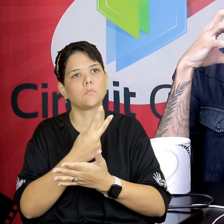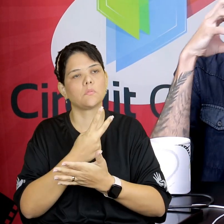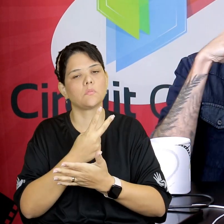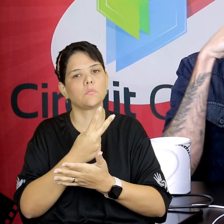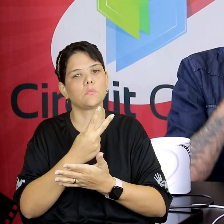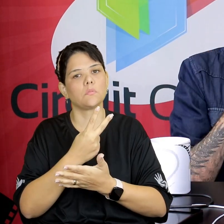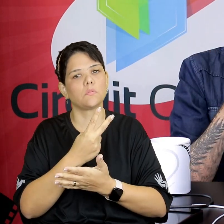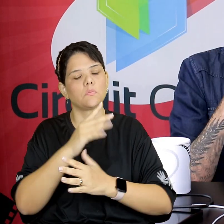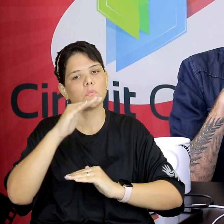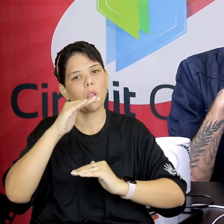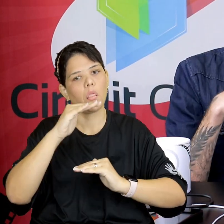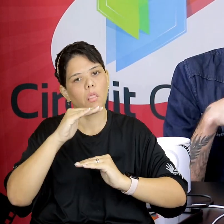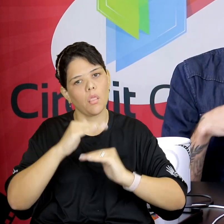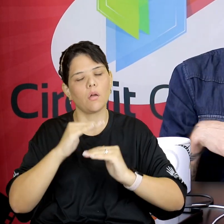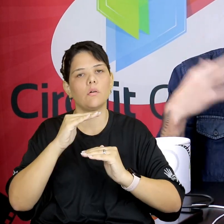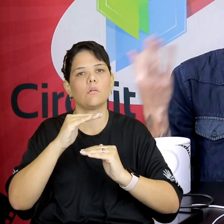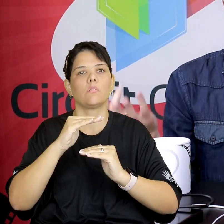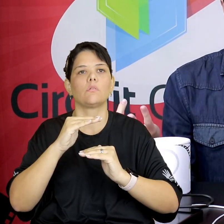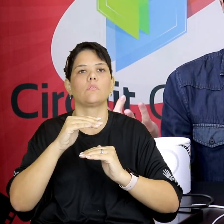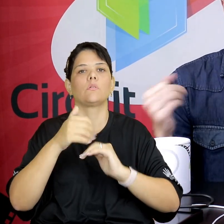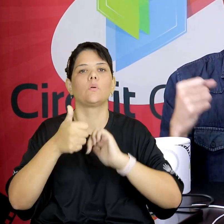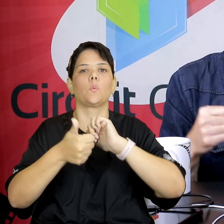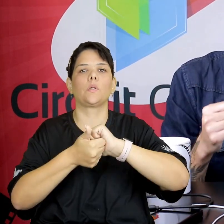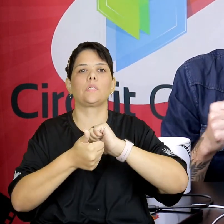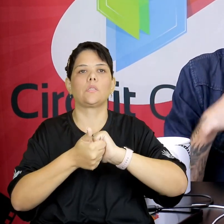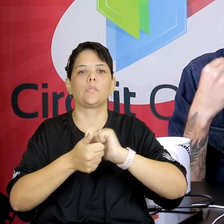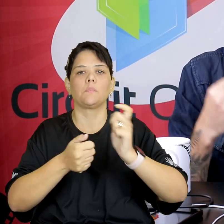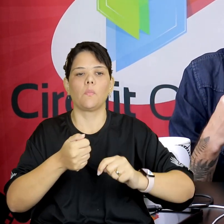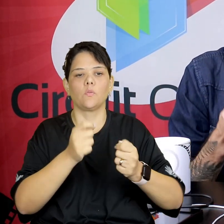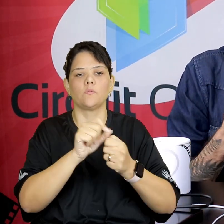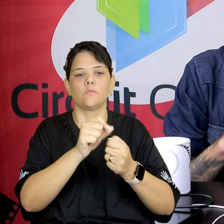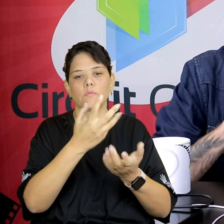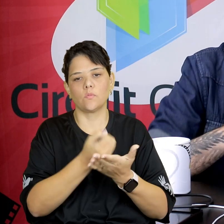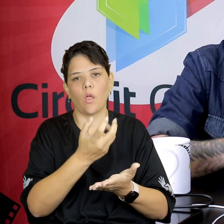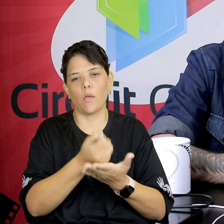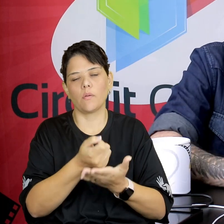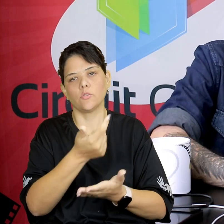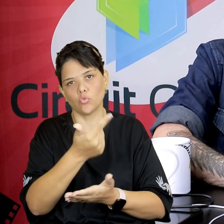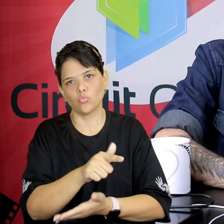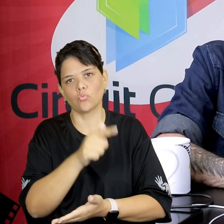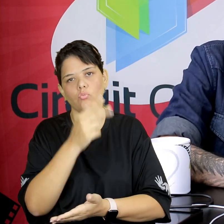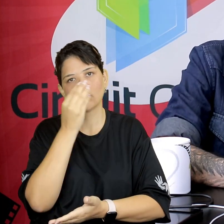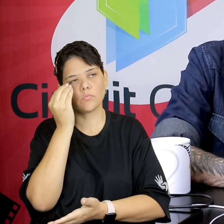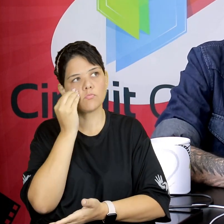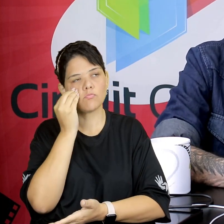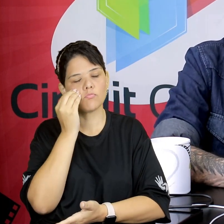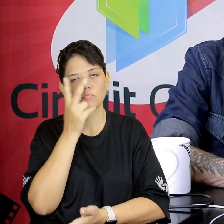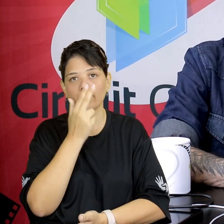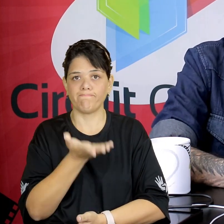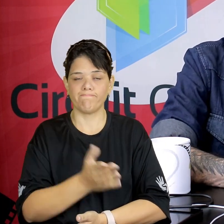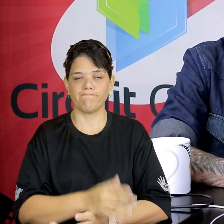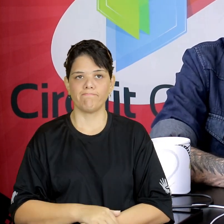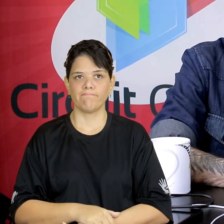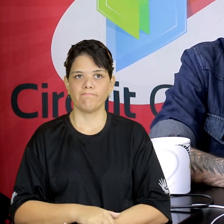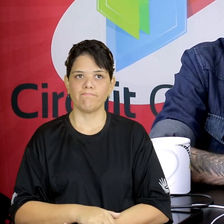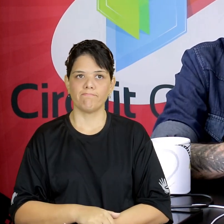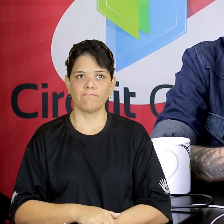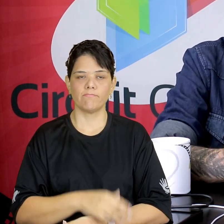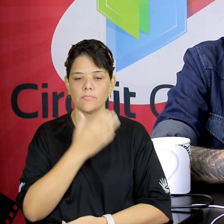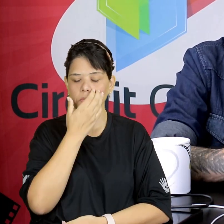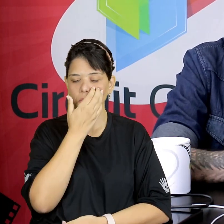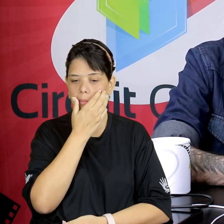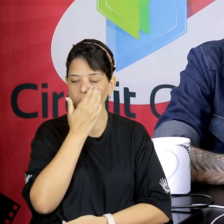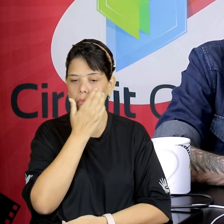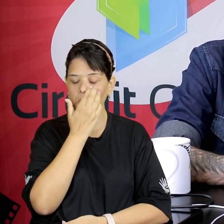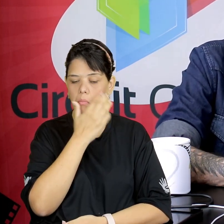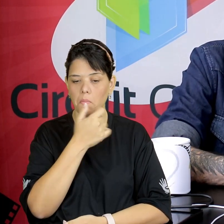a qualidade dele vai caindo. Então, talvez possa ser isso. Só renderizar de novo, eu acho que já está resolvido. Mas você tem que